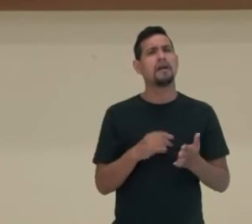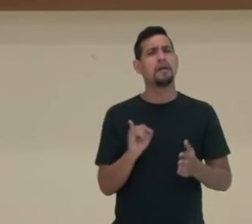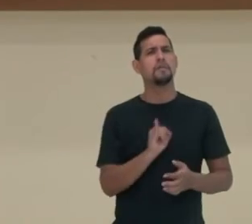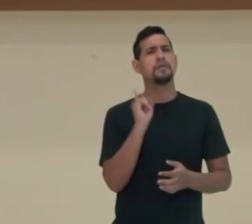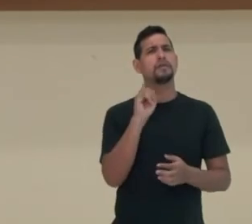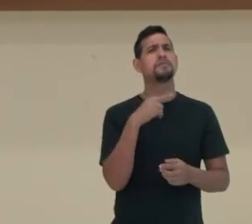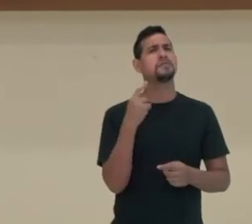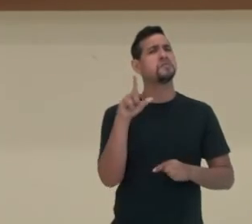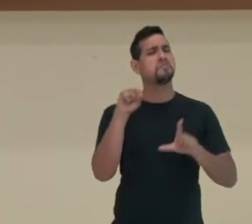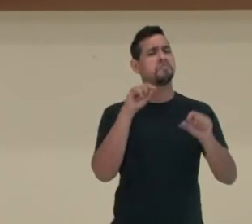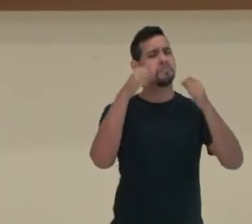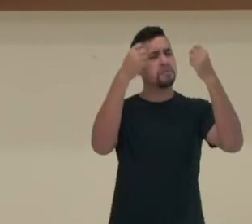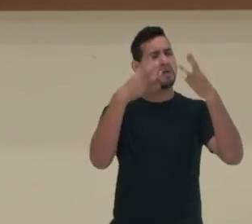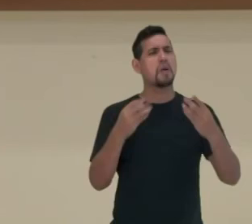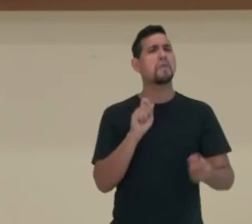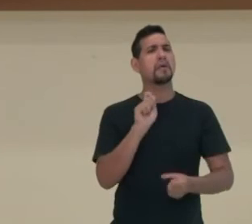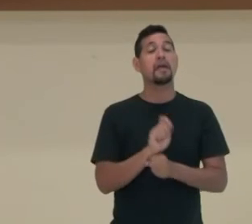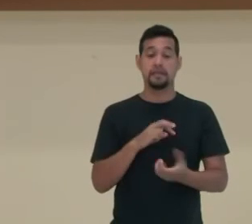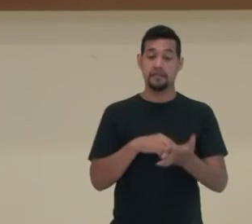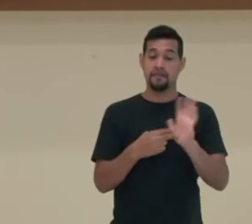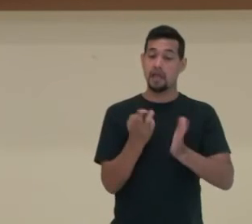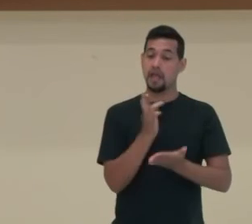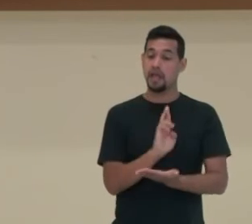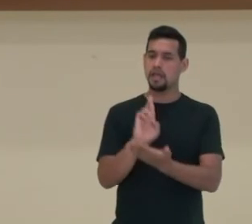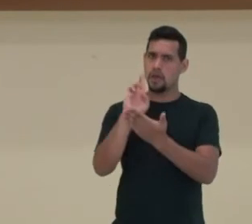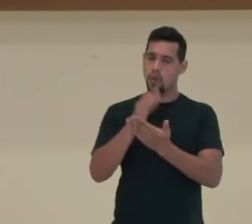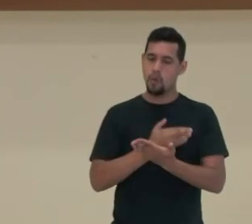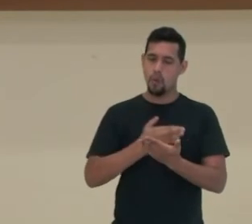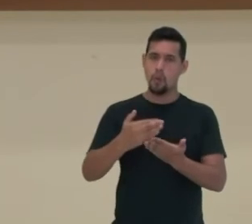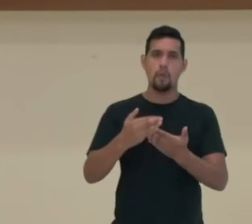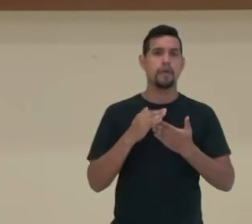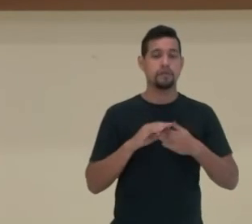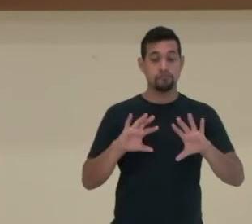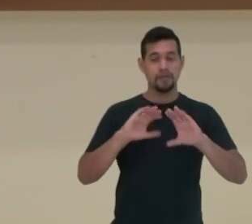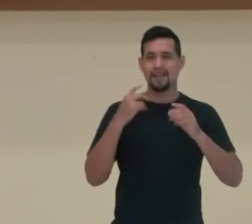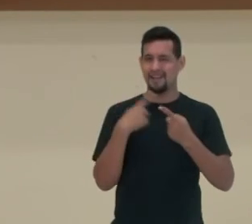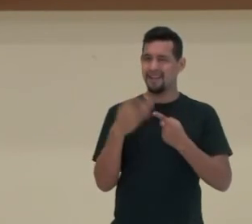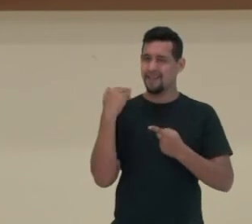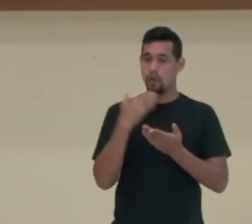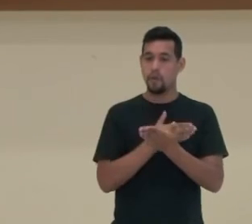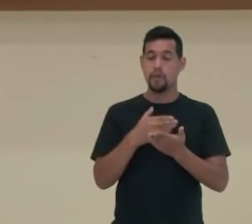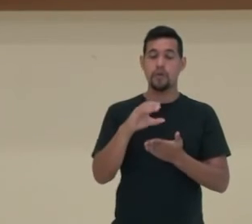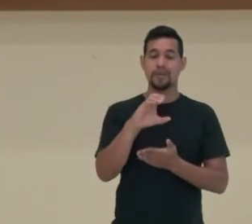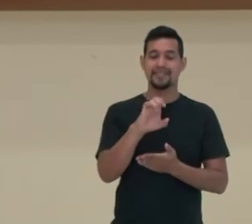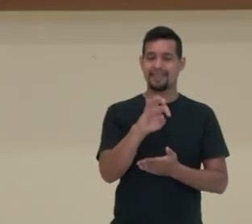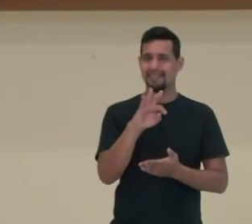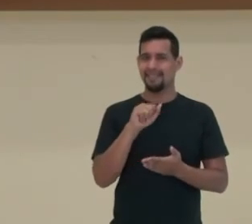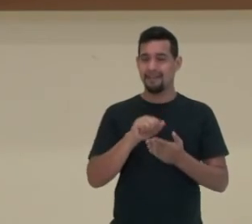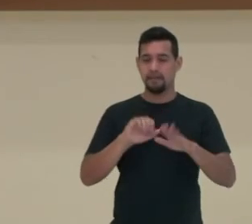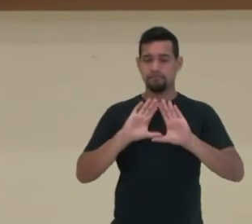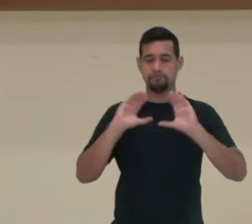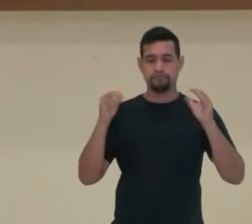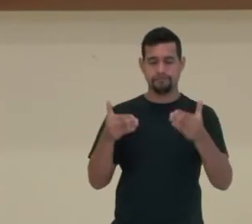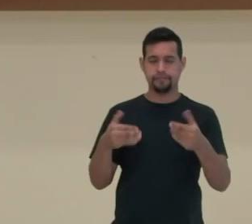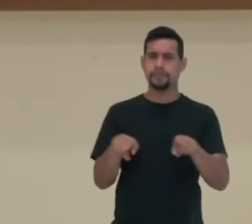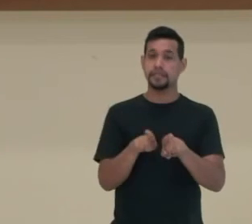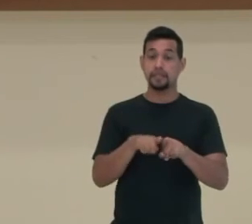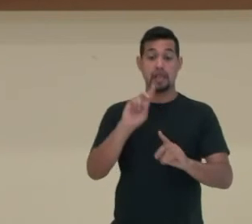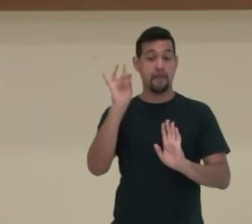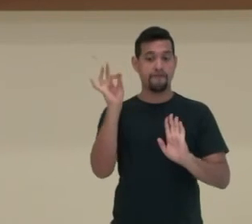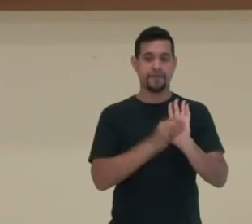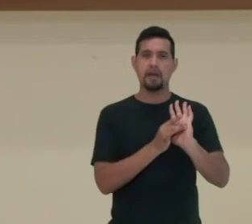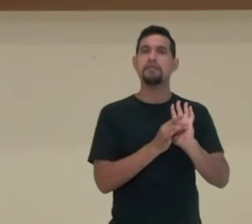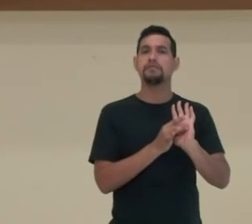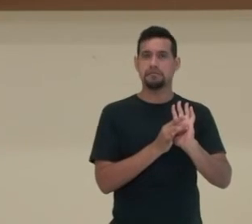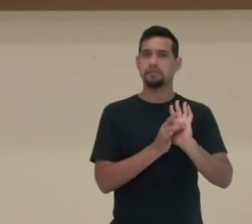nós entendermos? Ela é a religião, ou no início uma seita, que depois vai se tornar uma religião, inclusive oficial